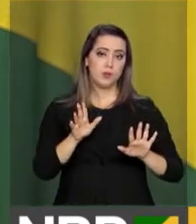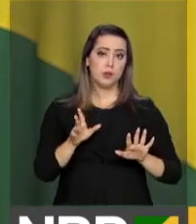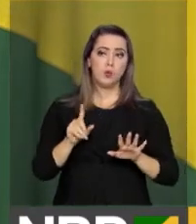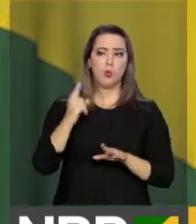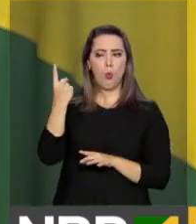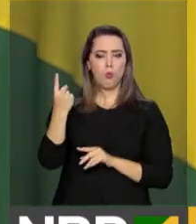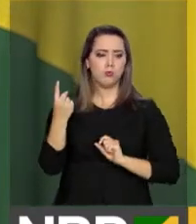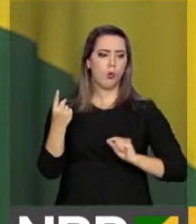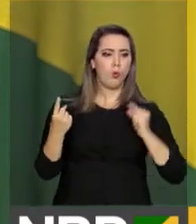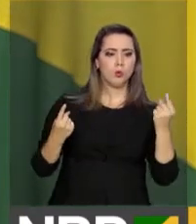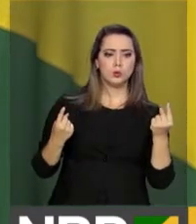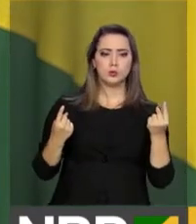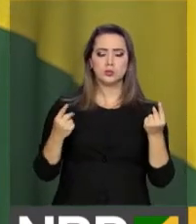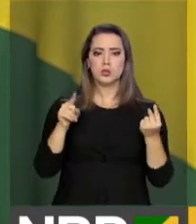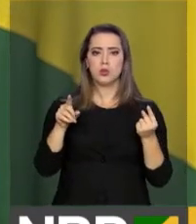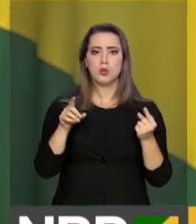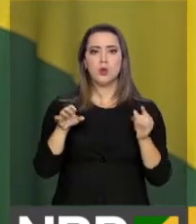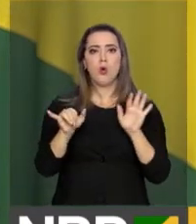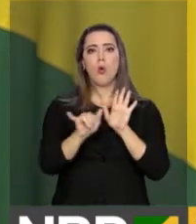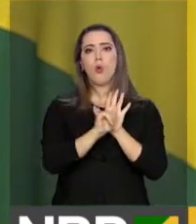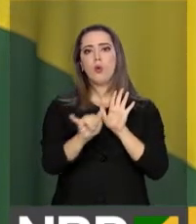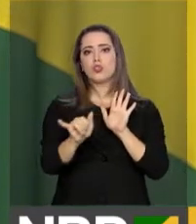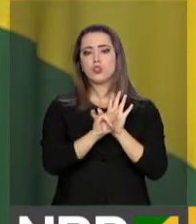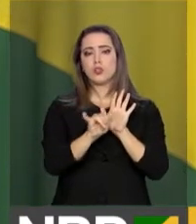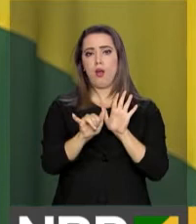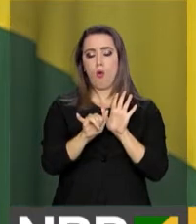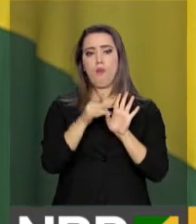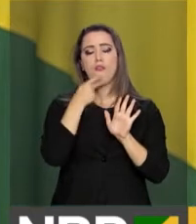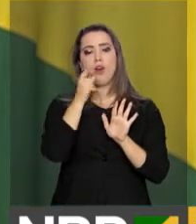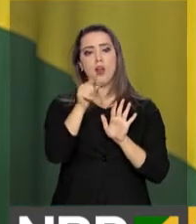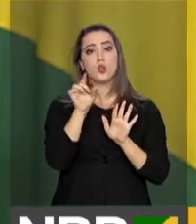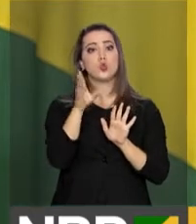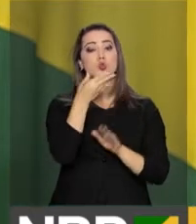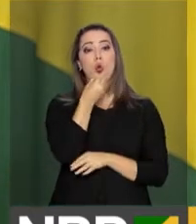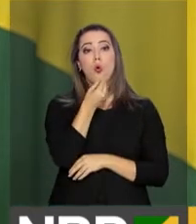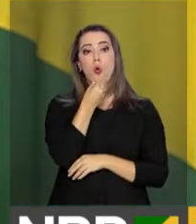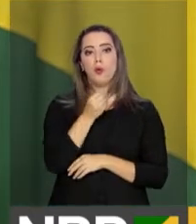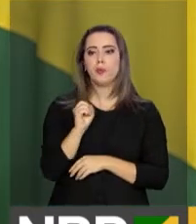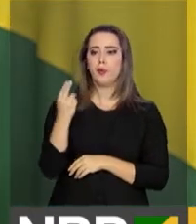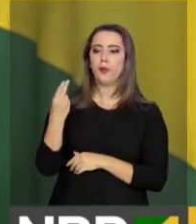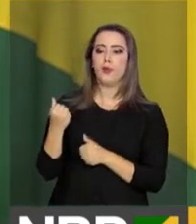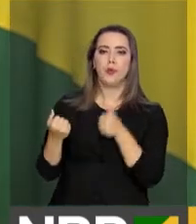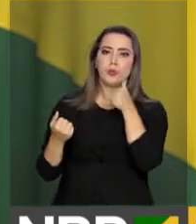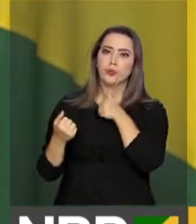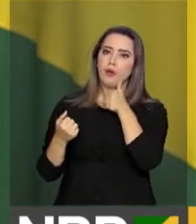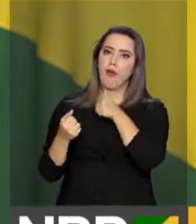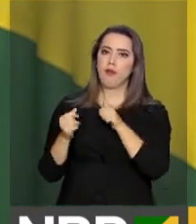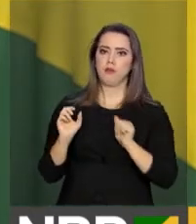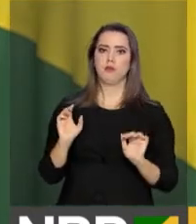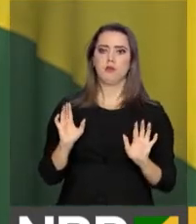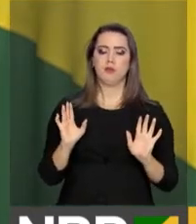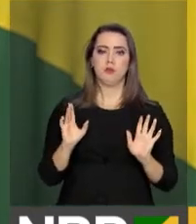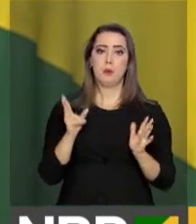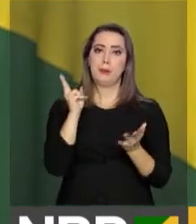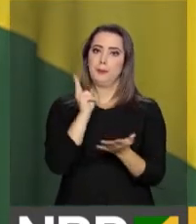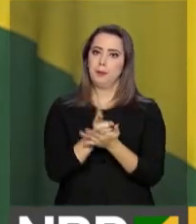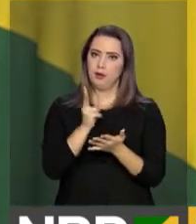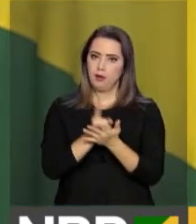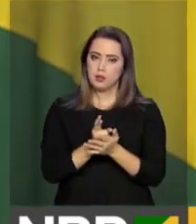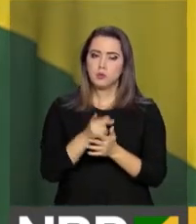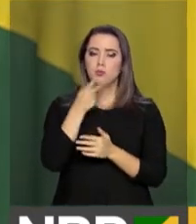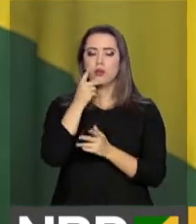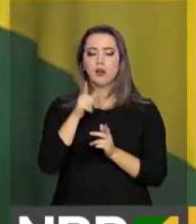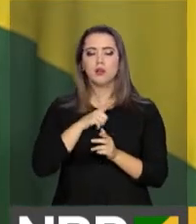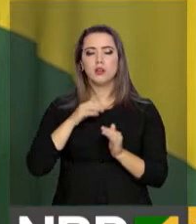outra hipótese o edital deveria só 120 homens só servem de mulheres embora previsto o princípio da